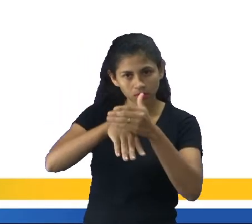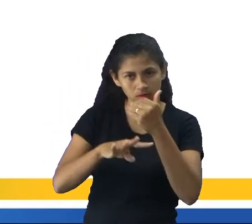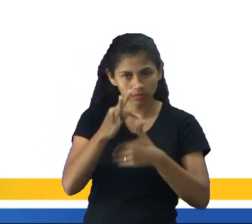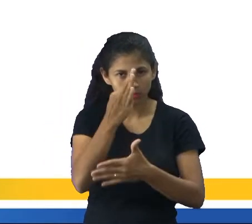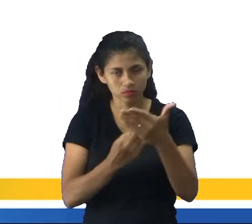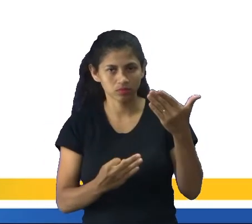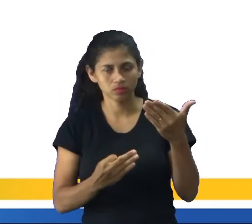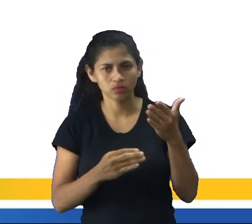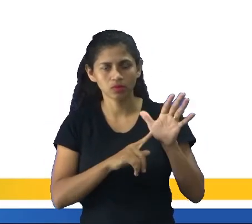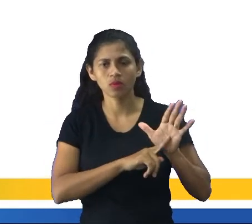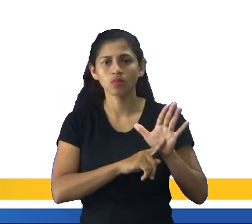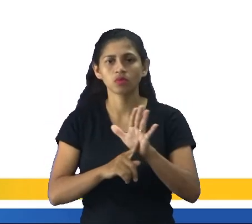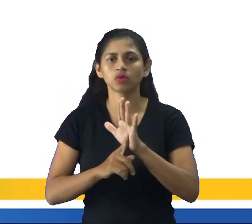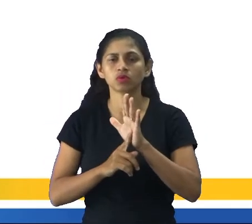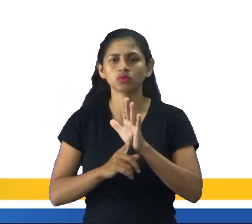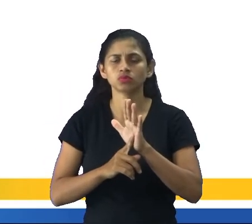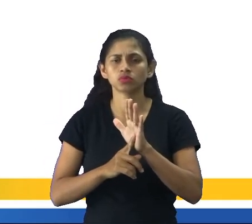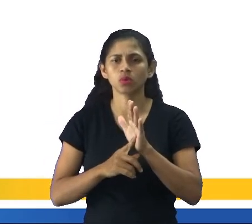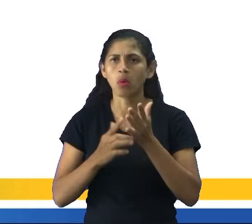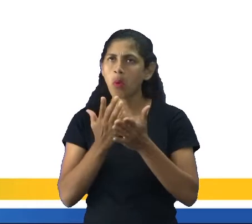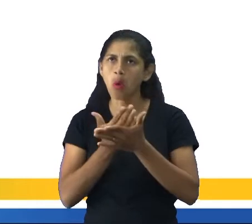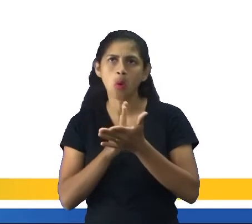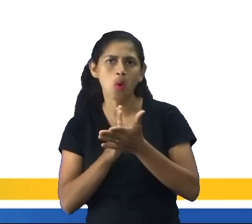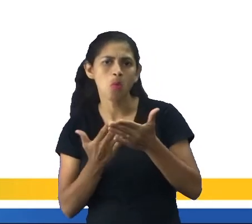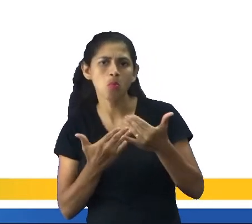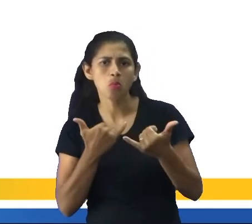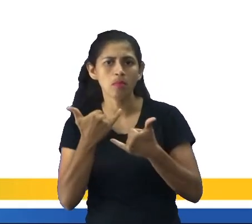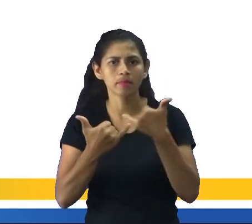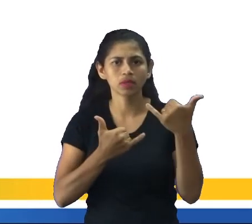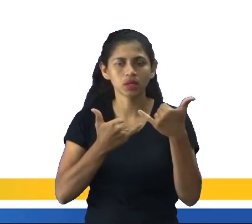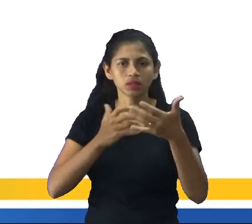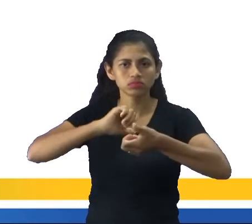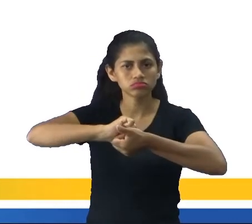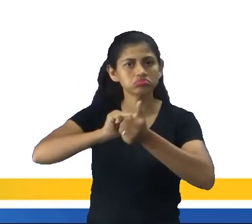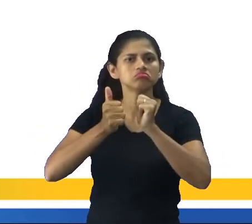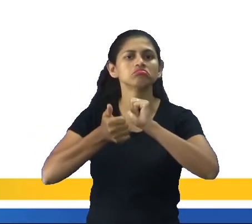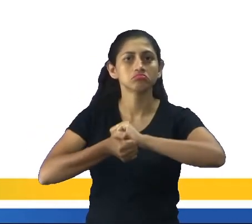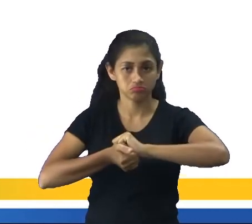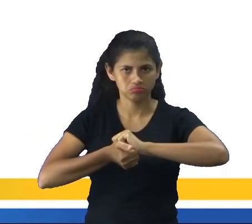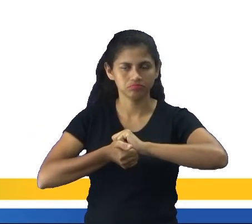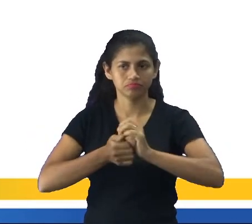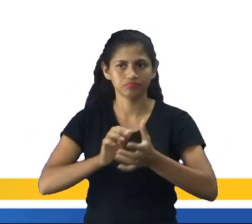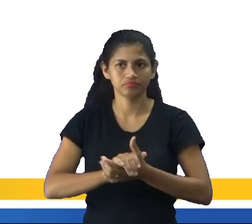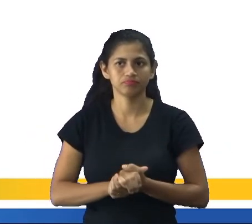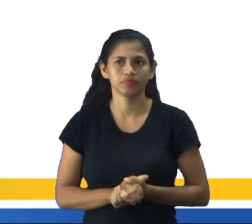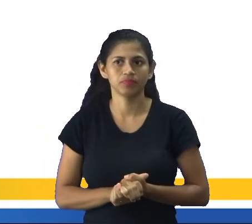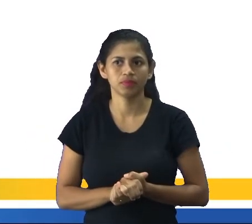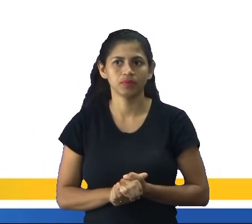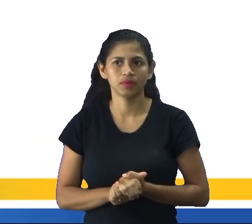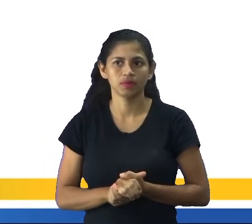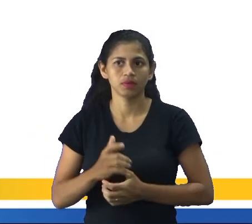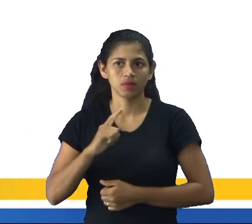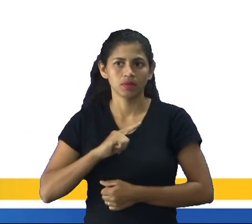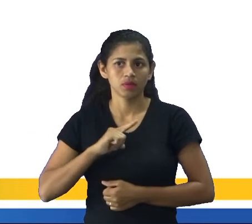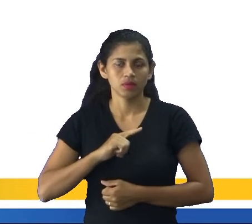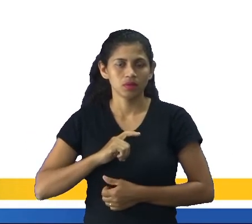algo de alguma brincadeira que passou, ela meio que se adaptou, né? O que a gente vai ter que analisar dela? Então, ó, ali